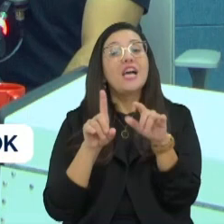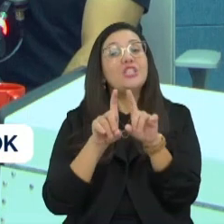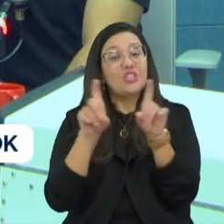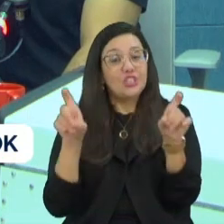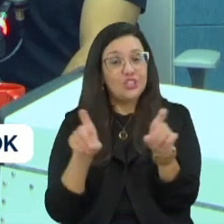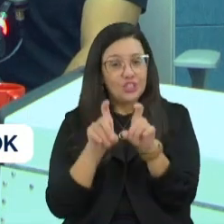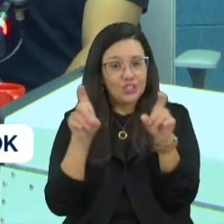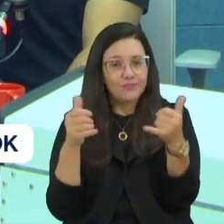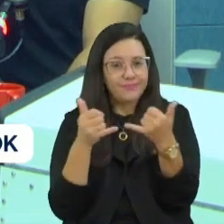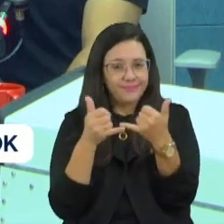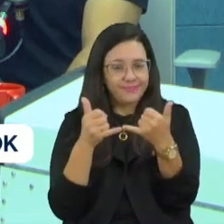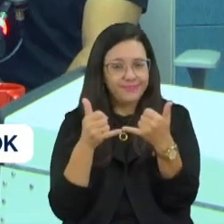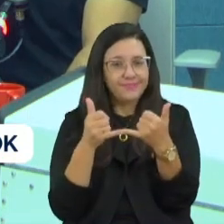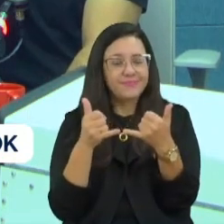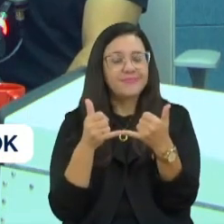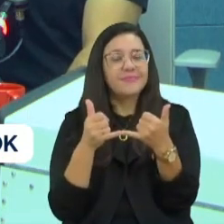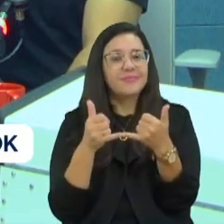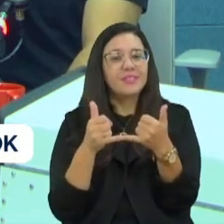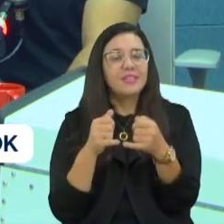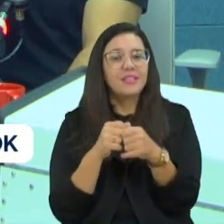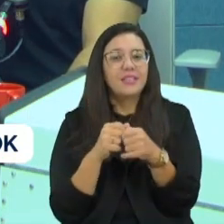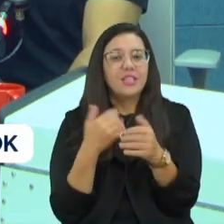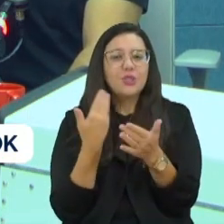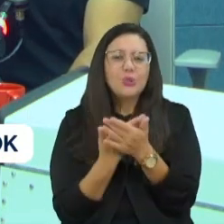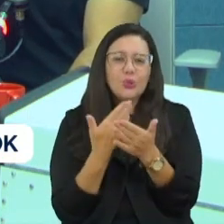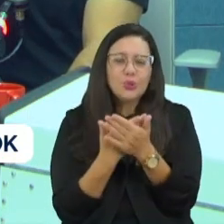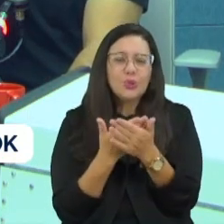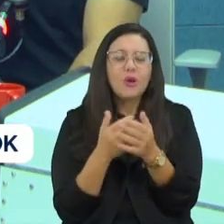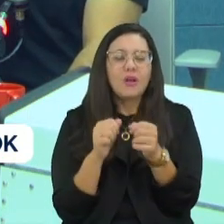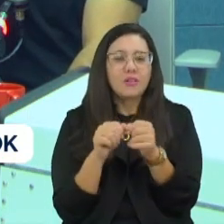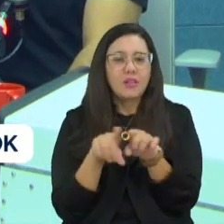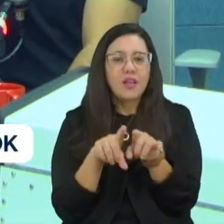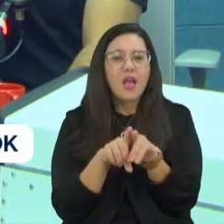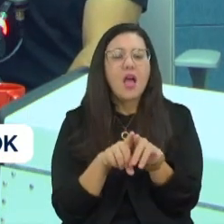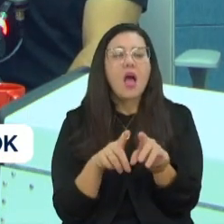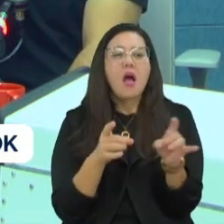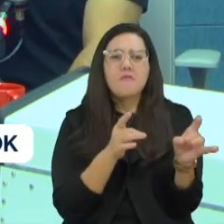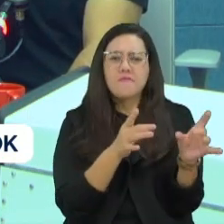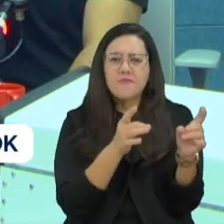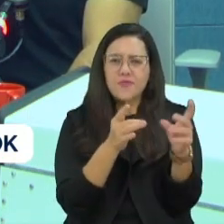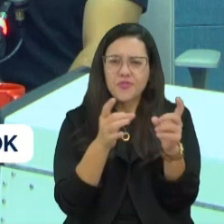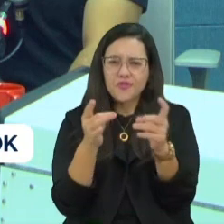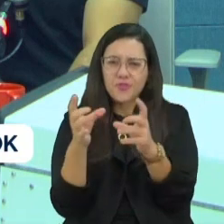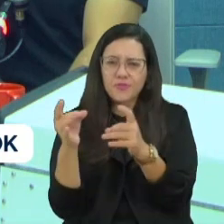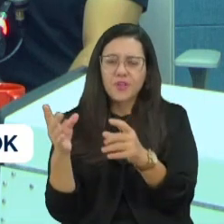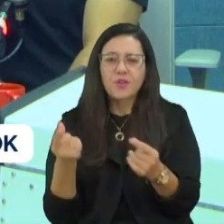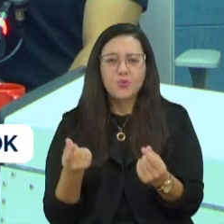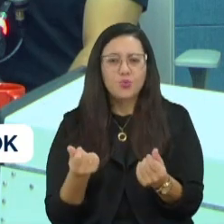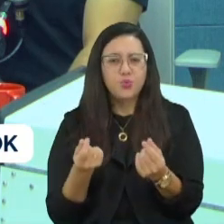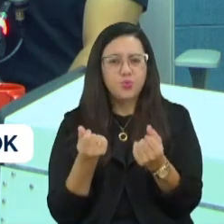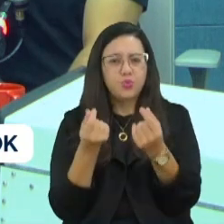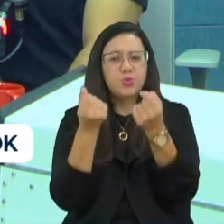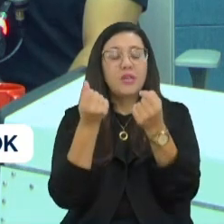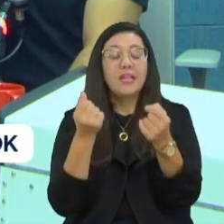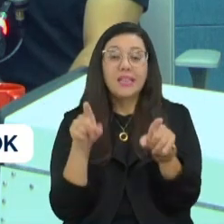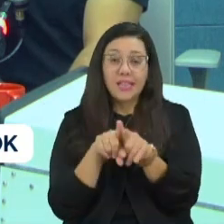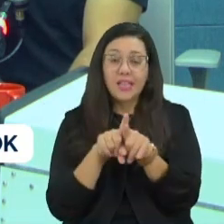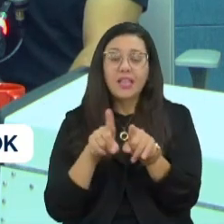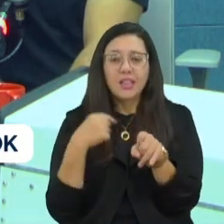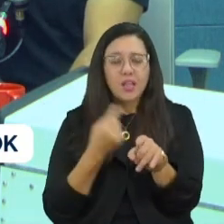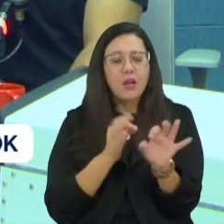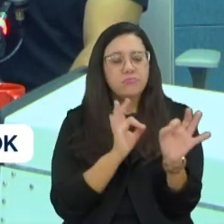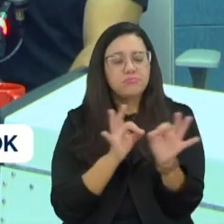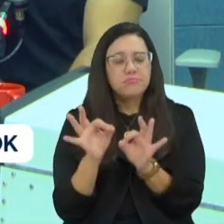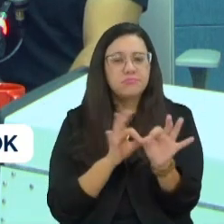né, o estudo de mercado financeiro, que hoje também está muito em alta, né? Então, assim, a gente prepara